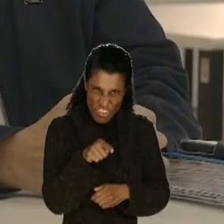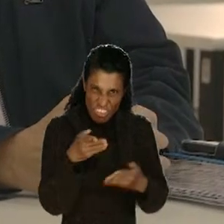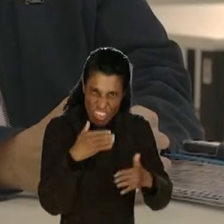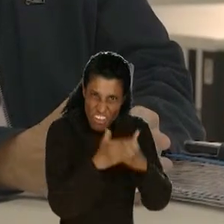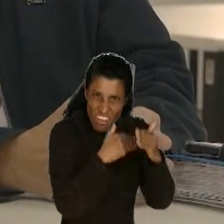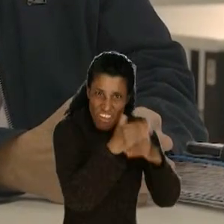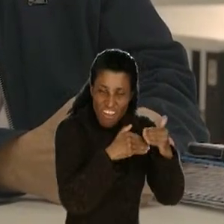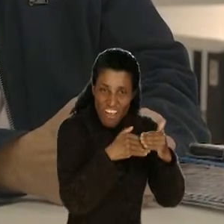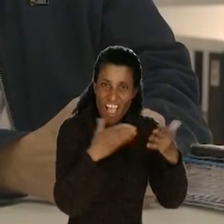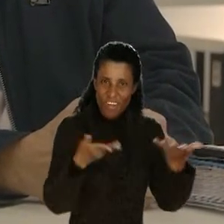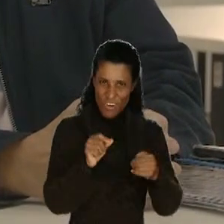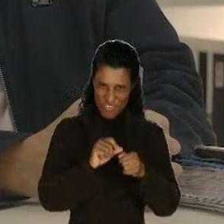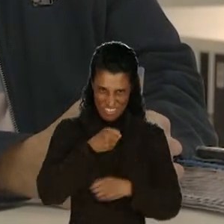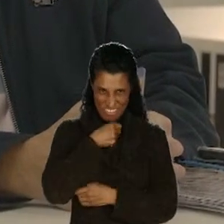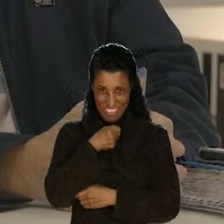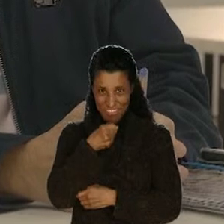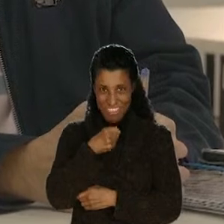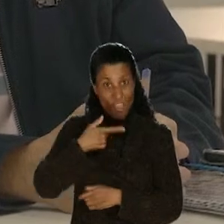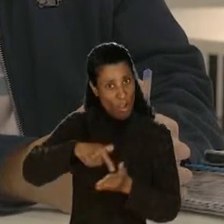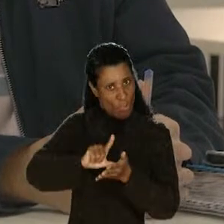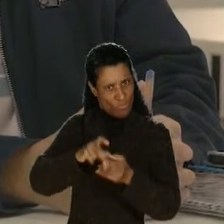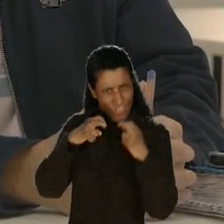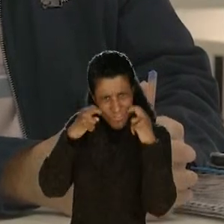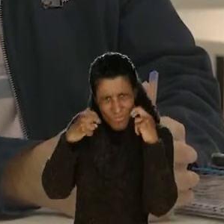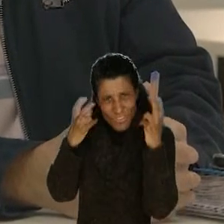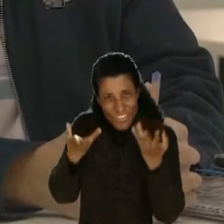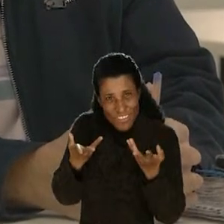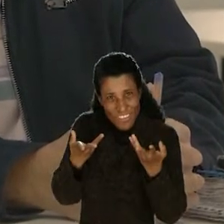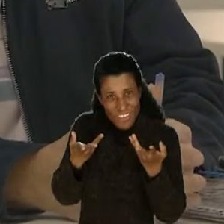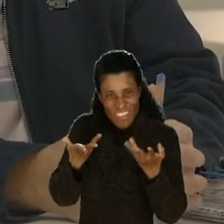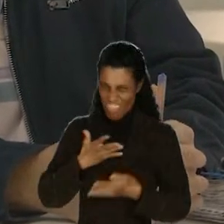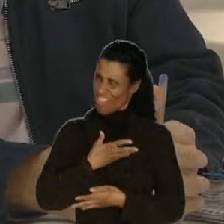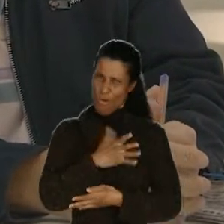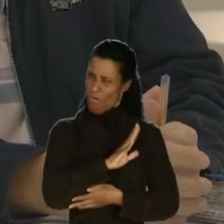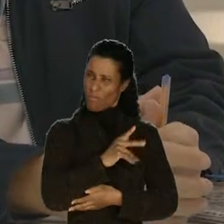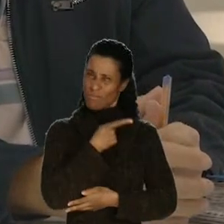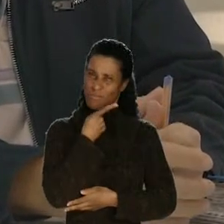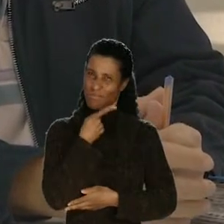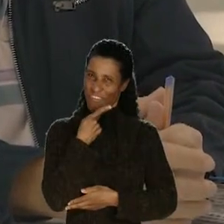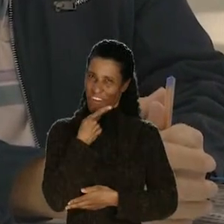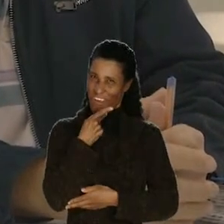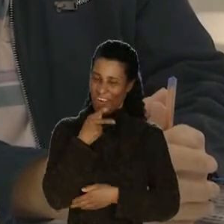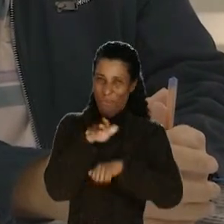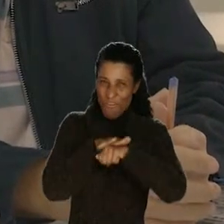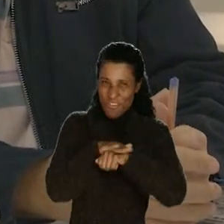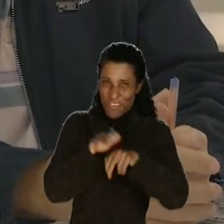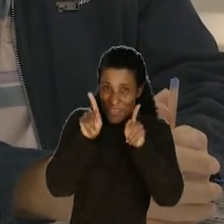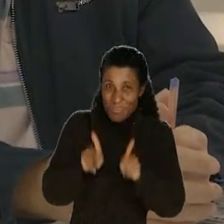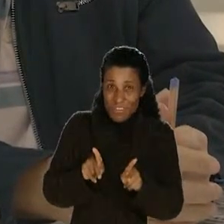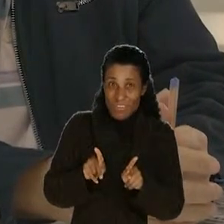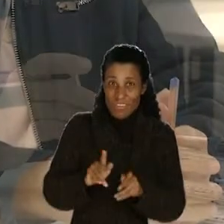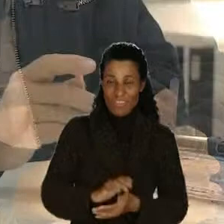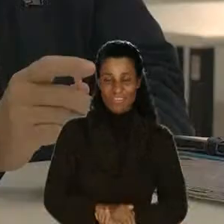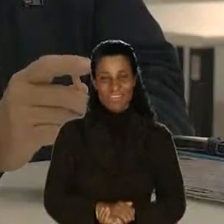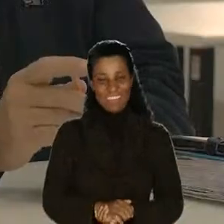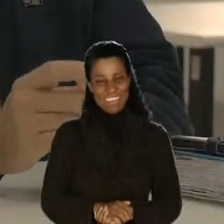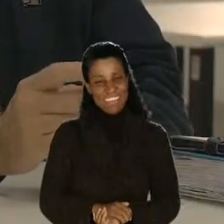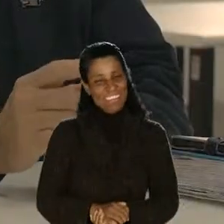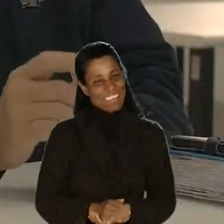Com toda essa desenvoltura para a entrevista, tu eras tímido? Não gostas de falar com as